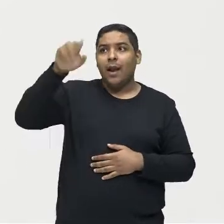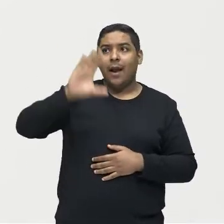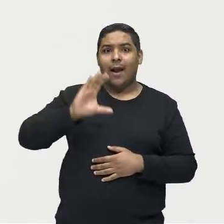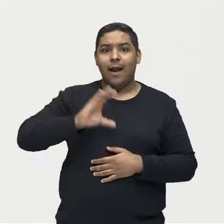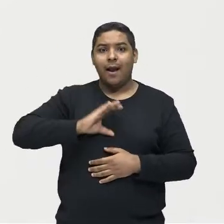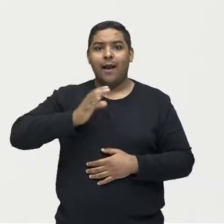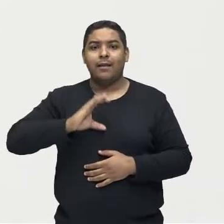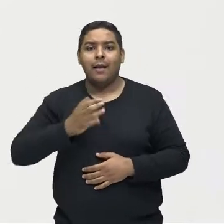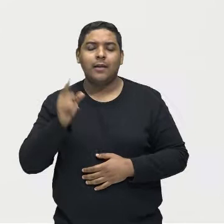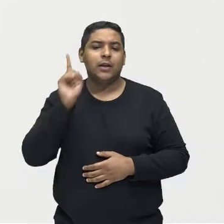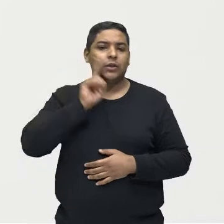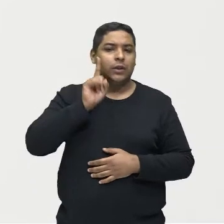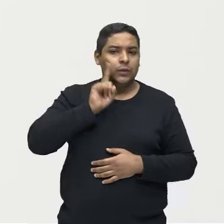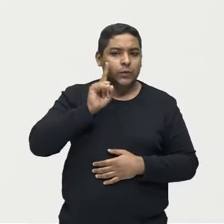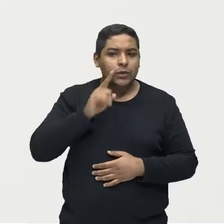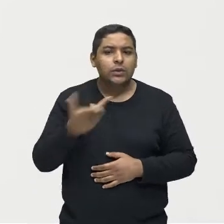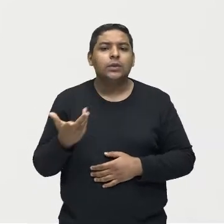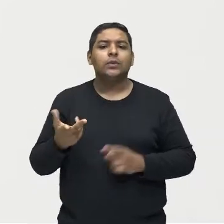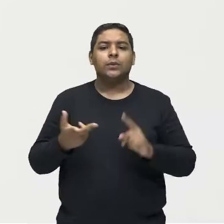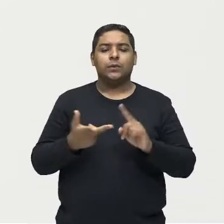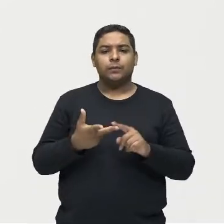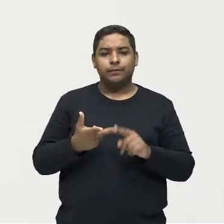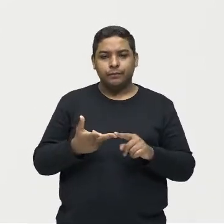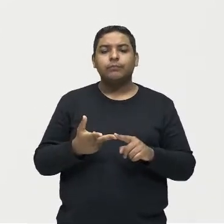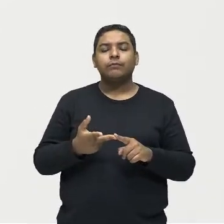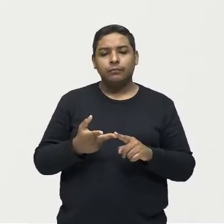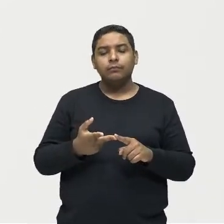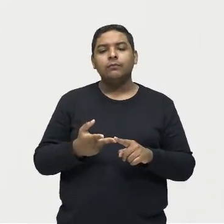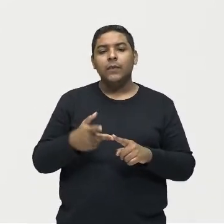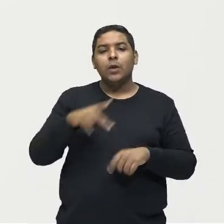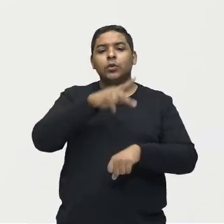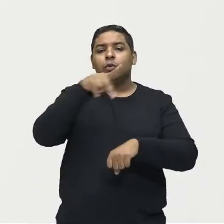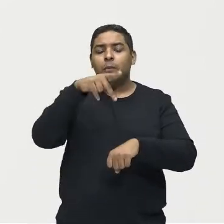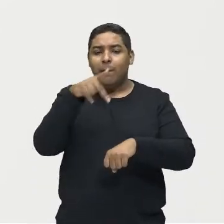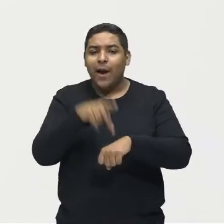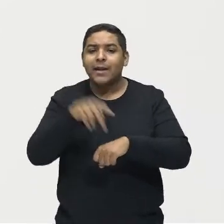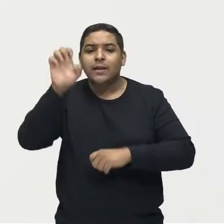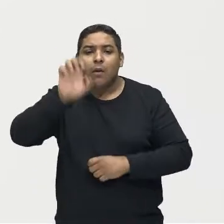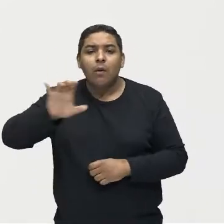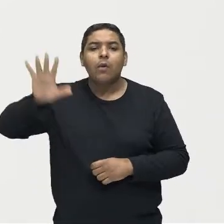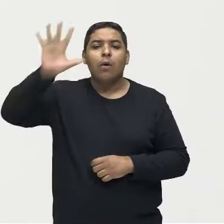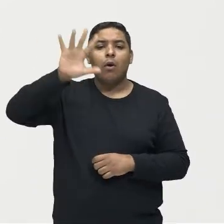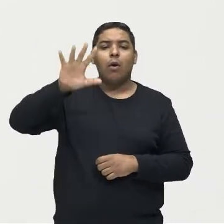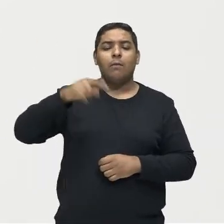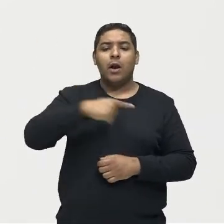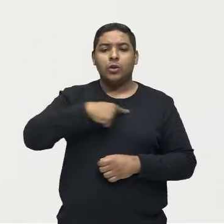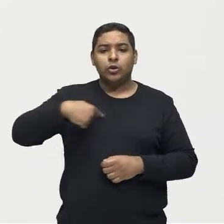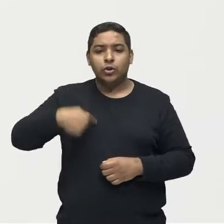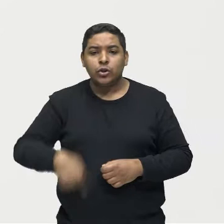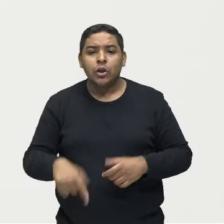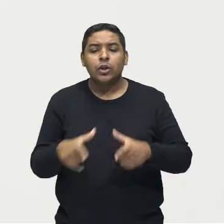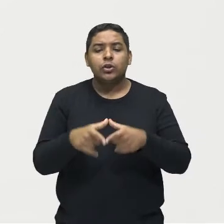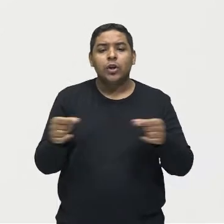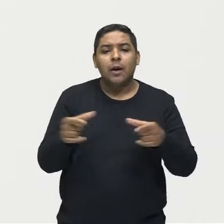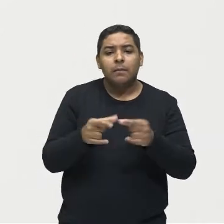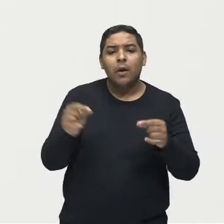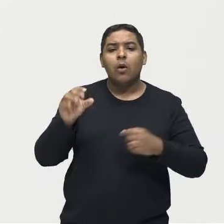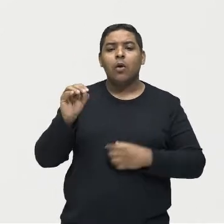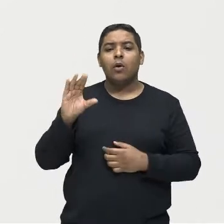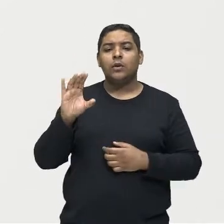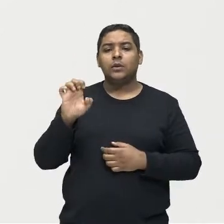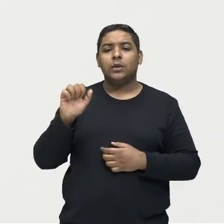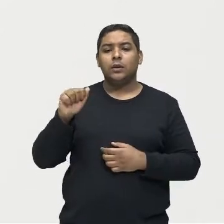Estados Unidos, né? A gente observa aí os países da Europa, também a China, o Japão e a Oceania como os